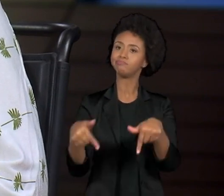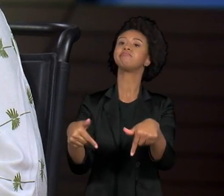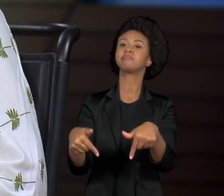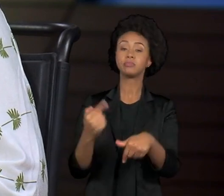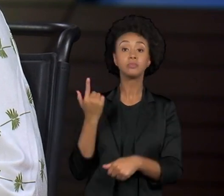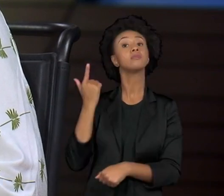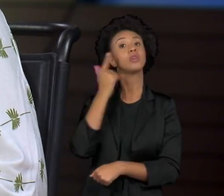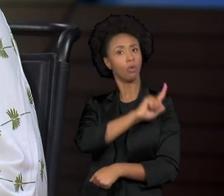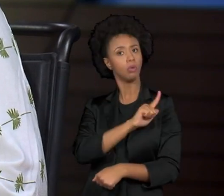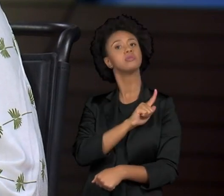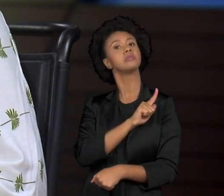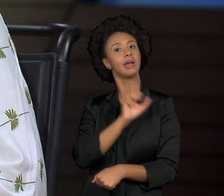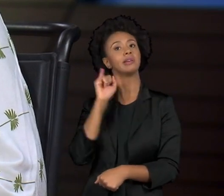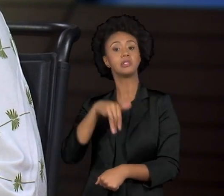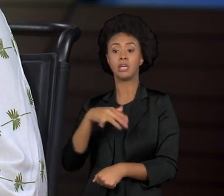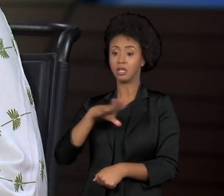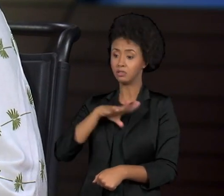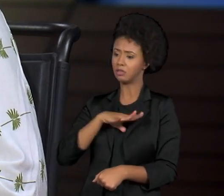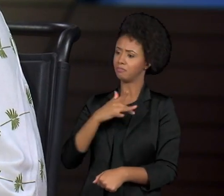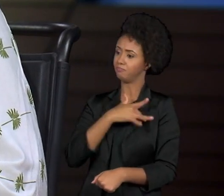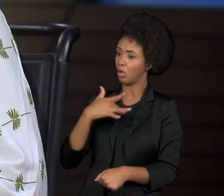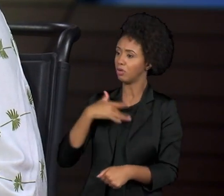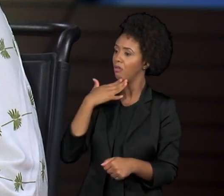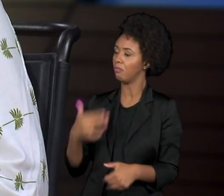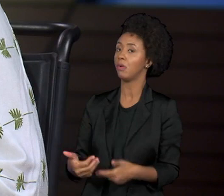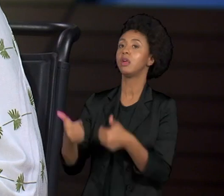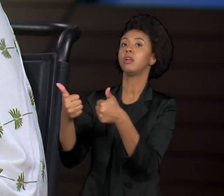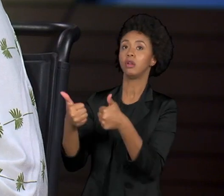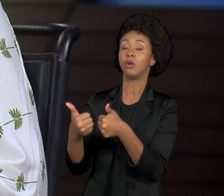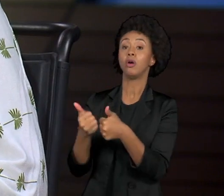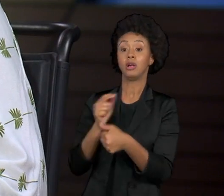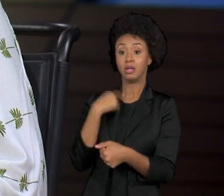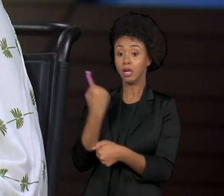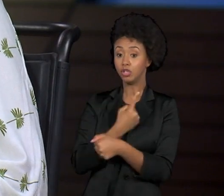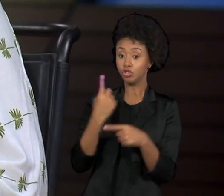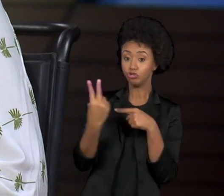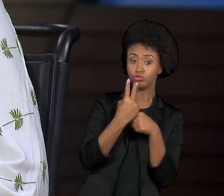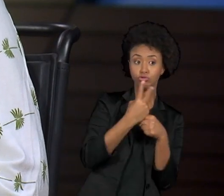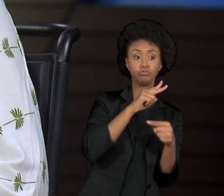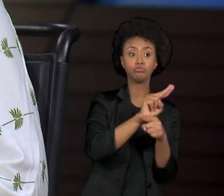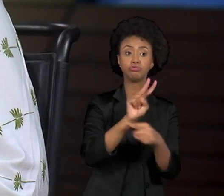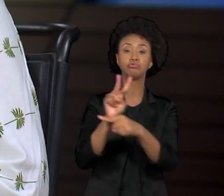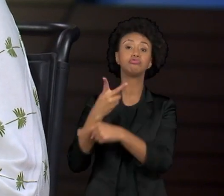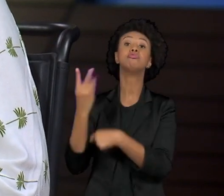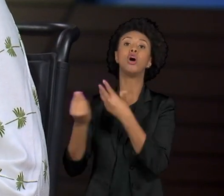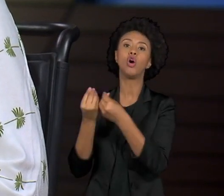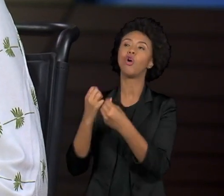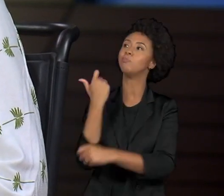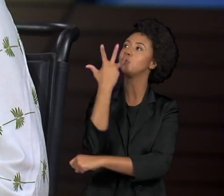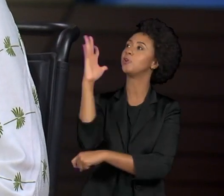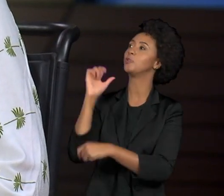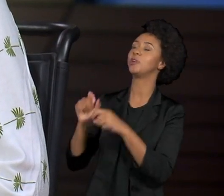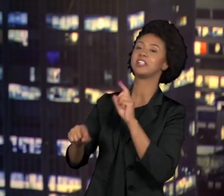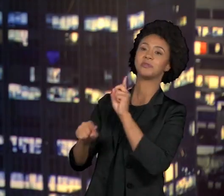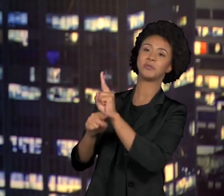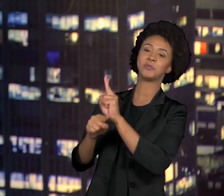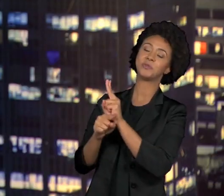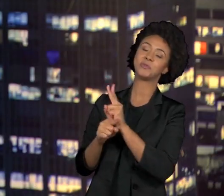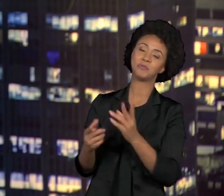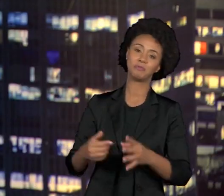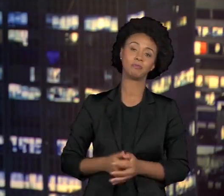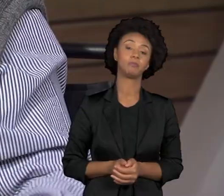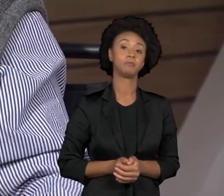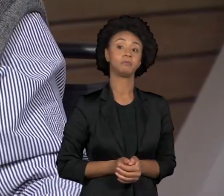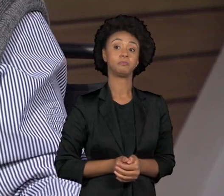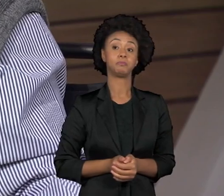gente conseguir fazer umas cidades mais saudáveis, mais, né? Enfim, nos protegendo a natureza. Acho que é isso.